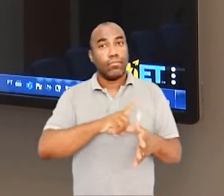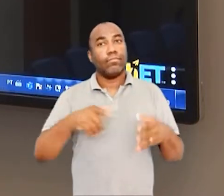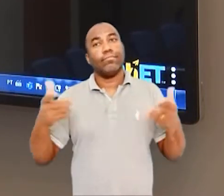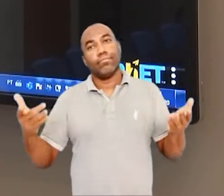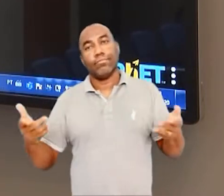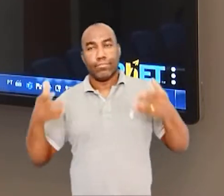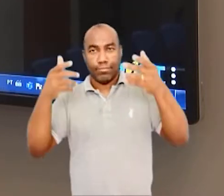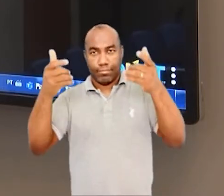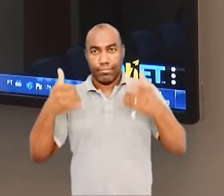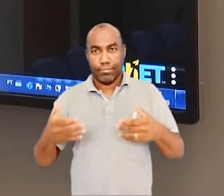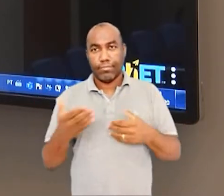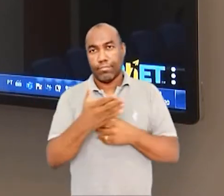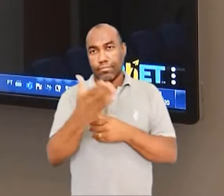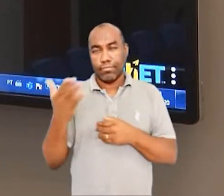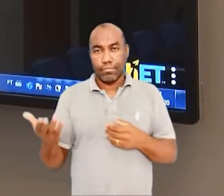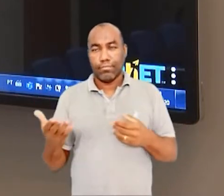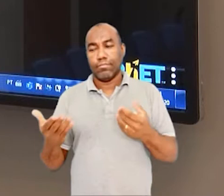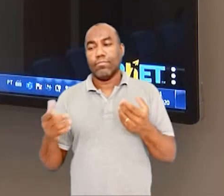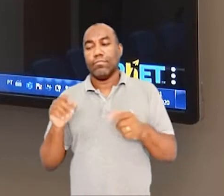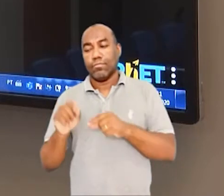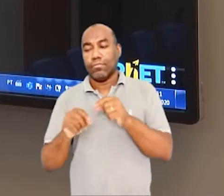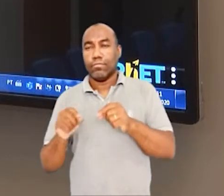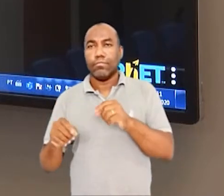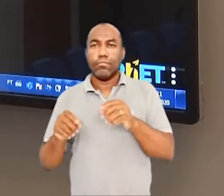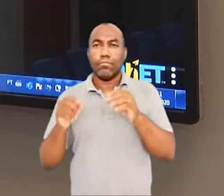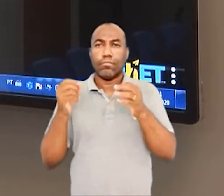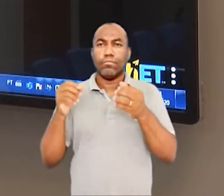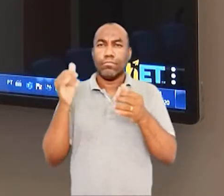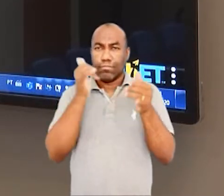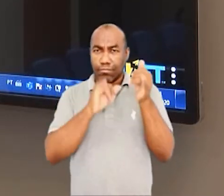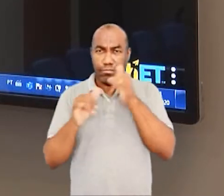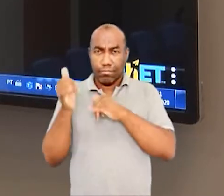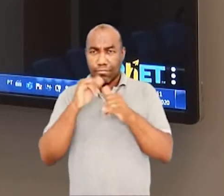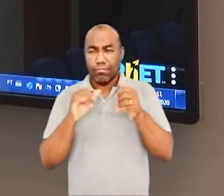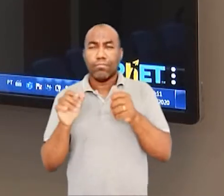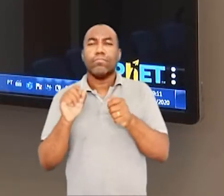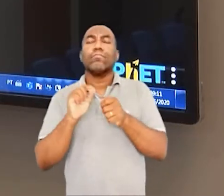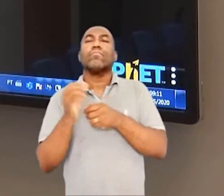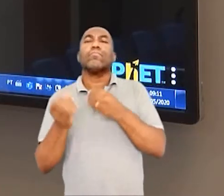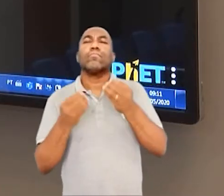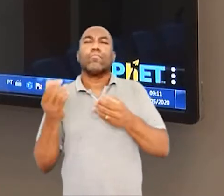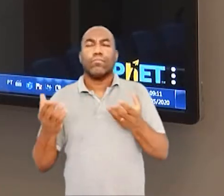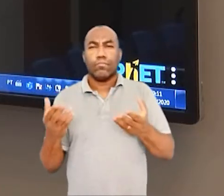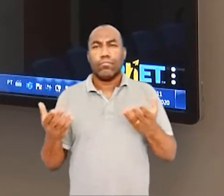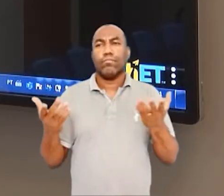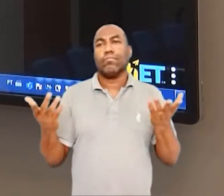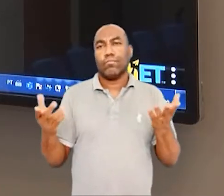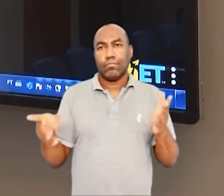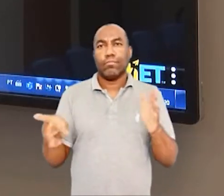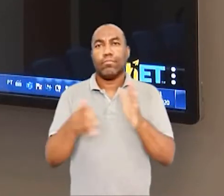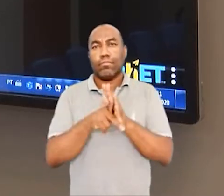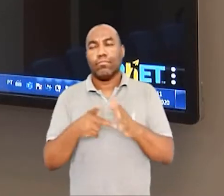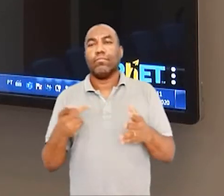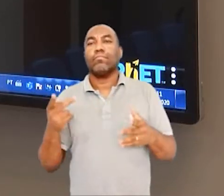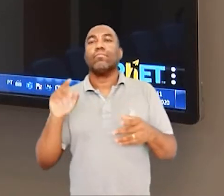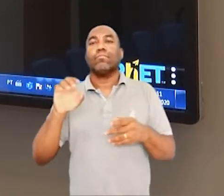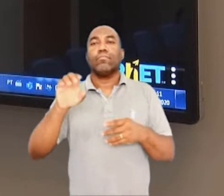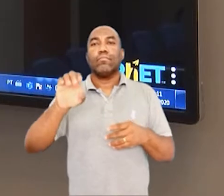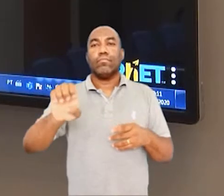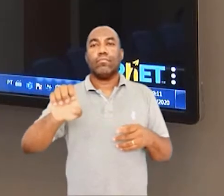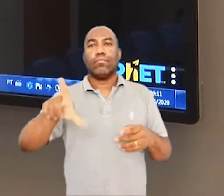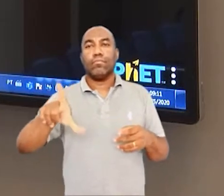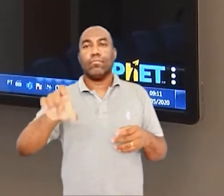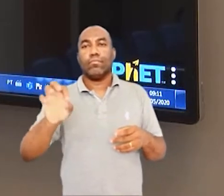que a diferença de potencial elétrica ela produz um movimento ordenado de elétrons.